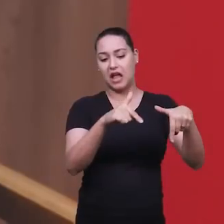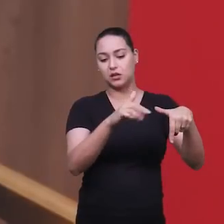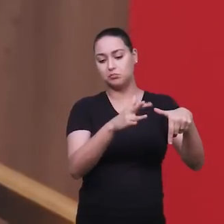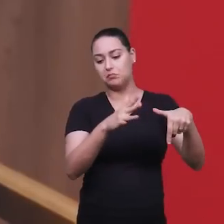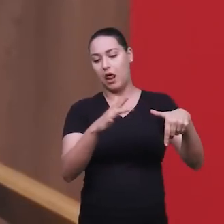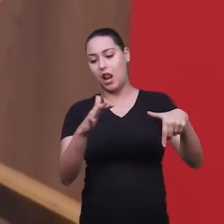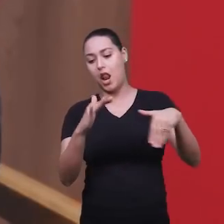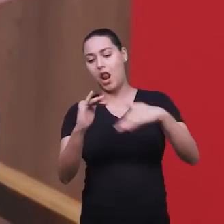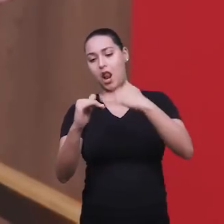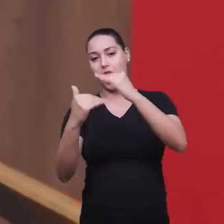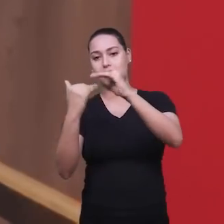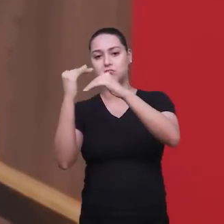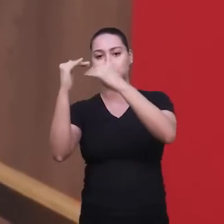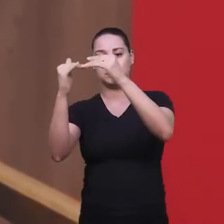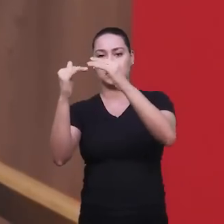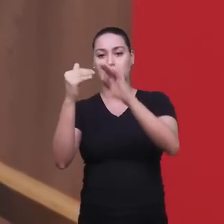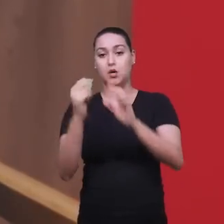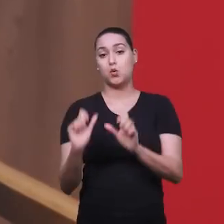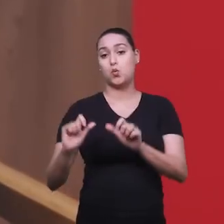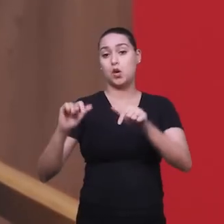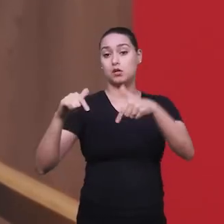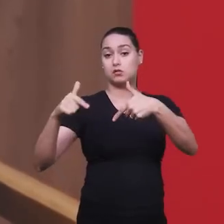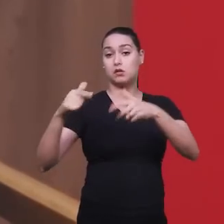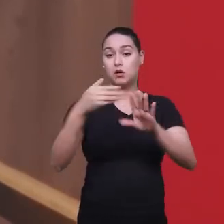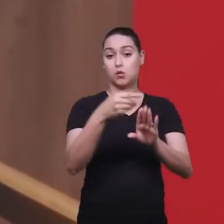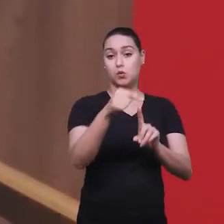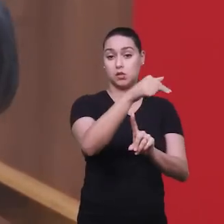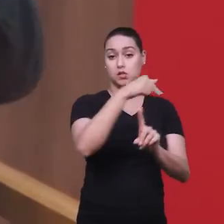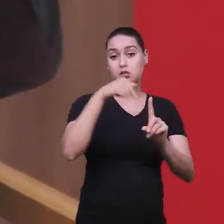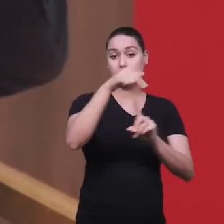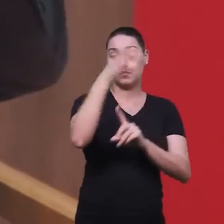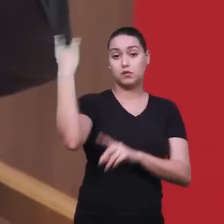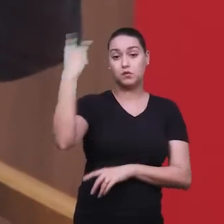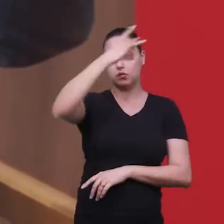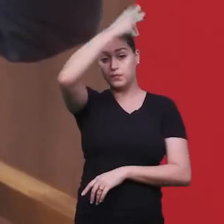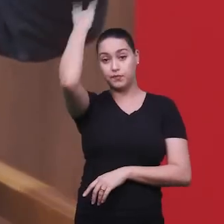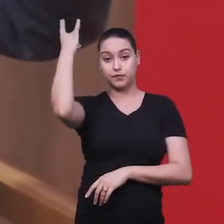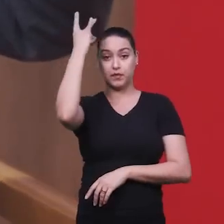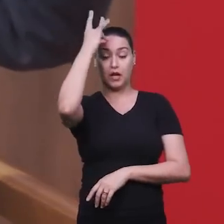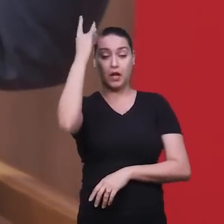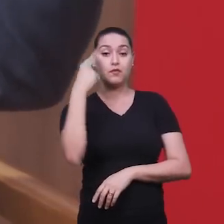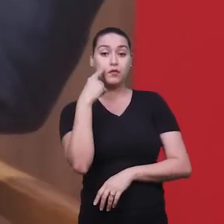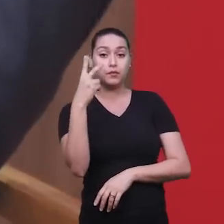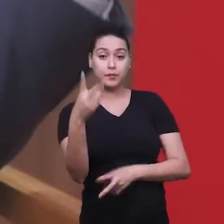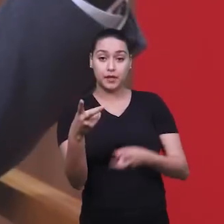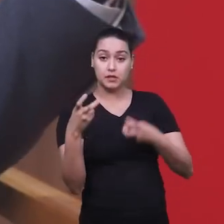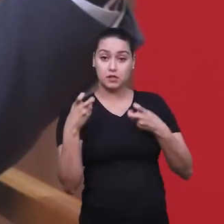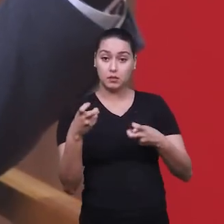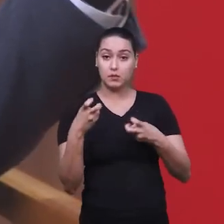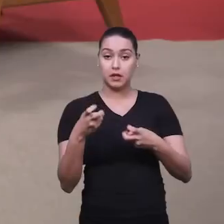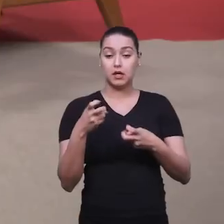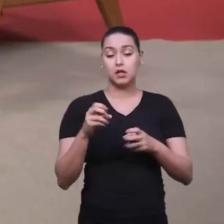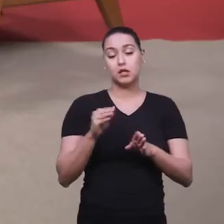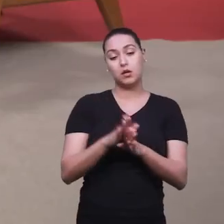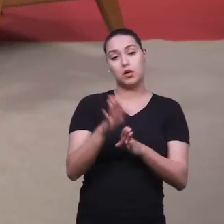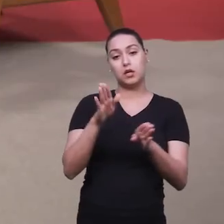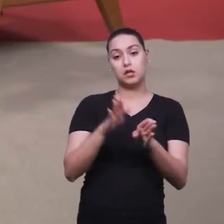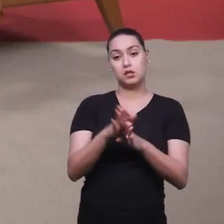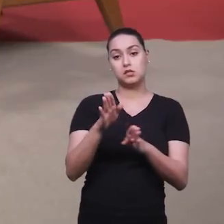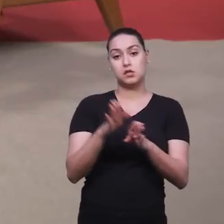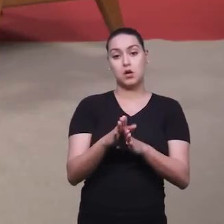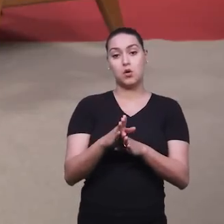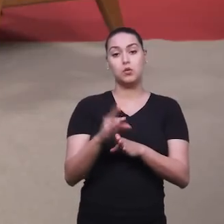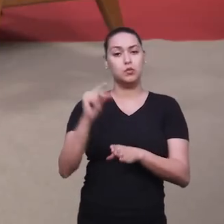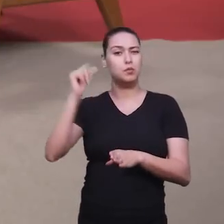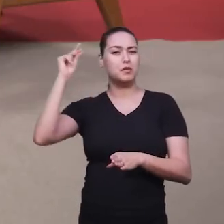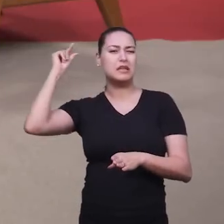em santificação do Espírito Santo. E nós vamos ver que as orientações dadas aos hebreus são